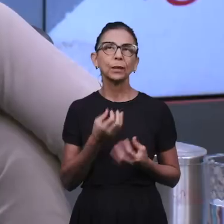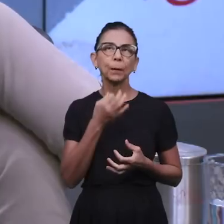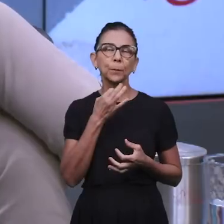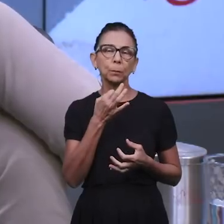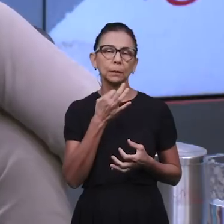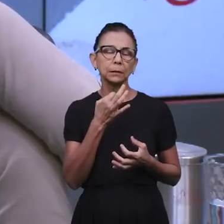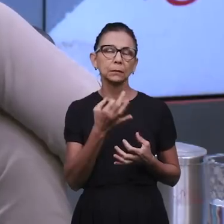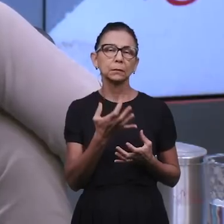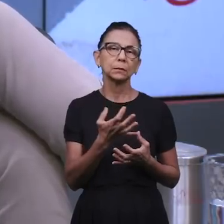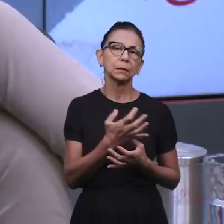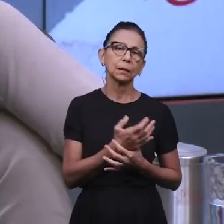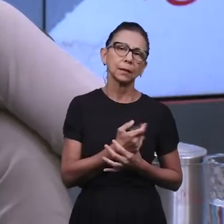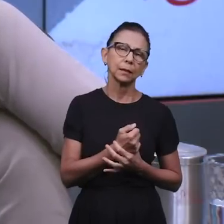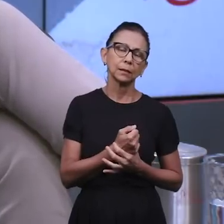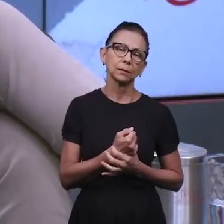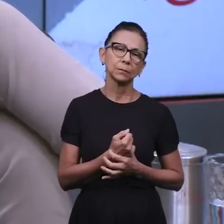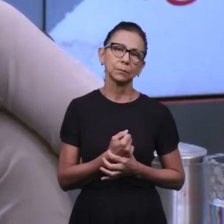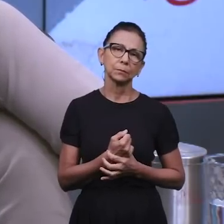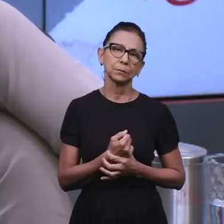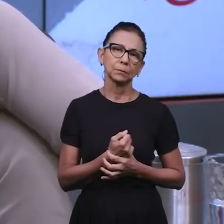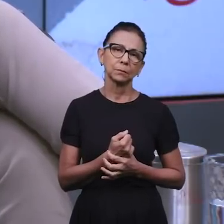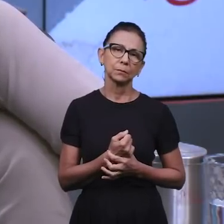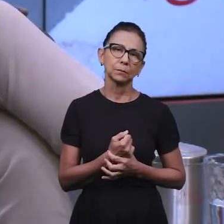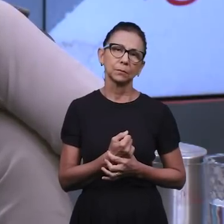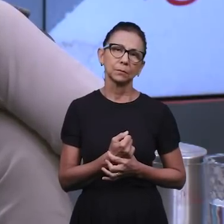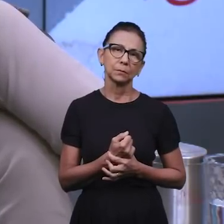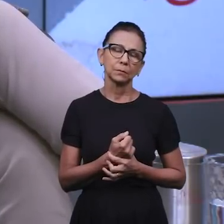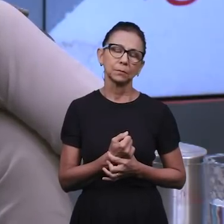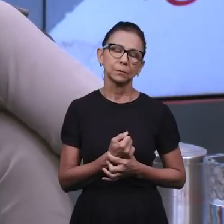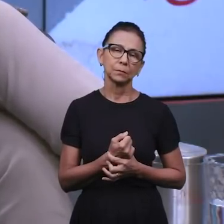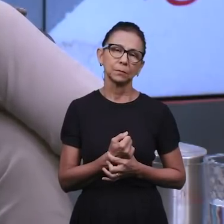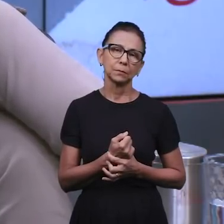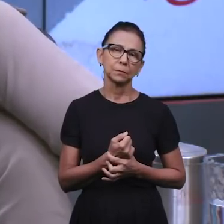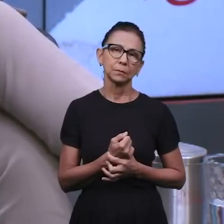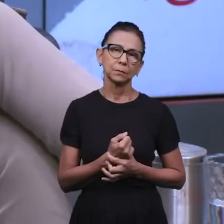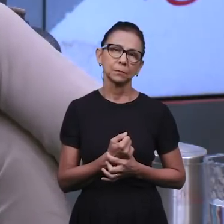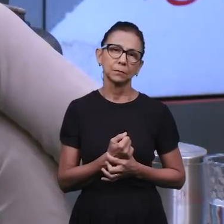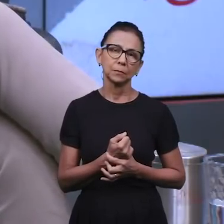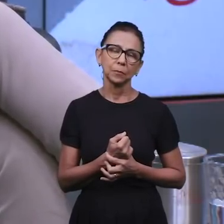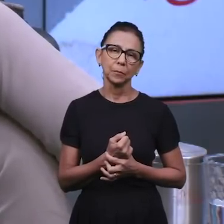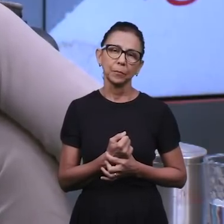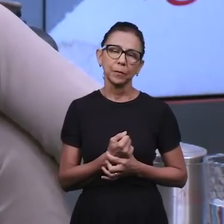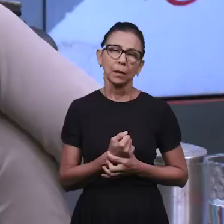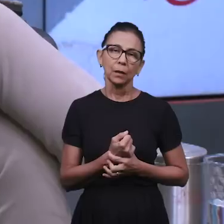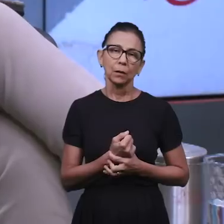e da expressão que dá nome ao tema dessa edição,